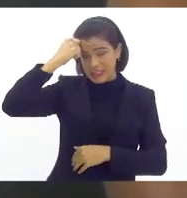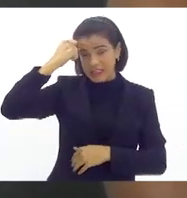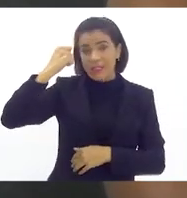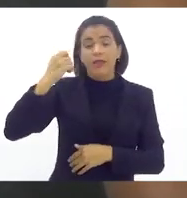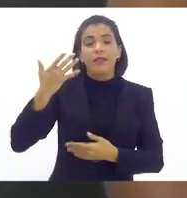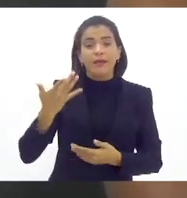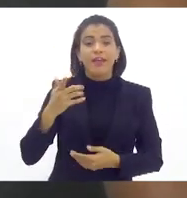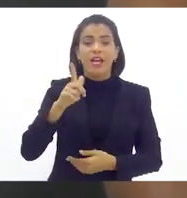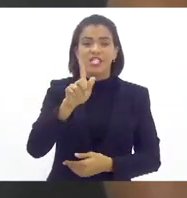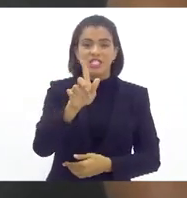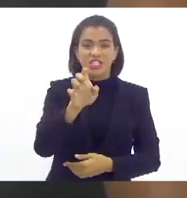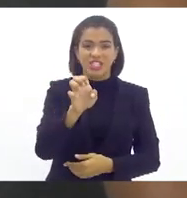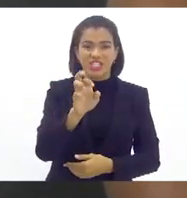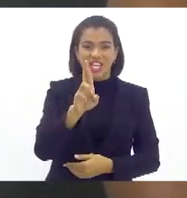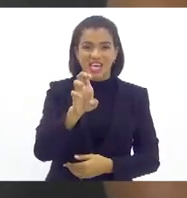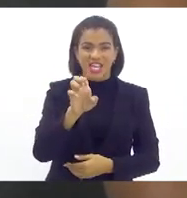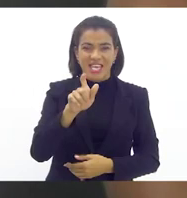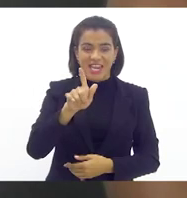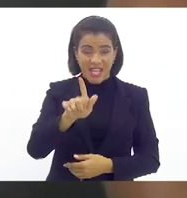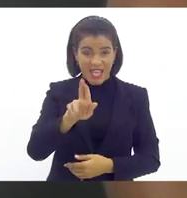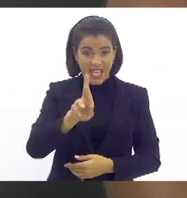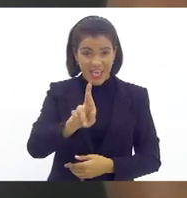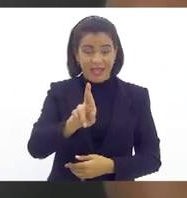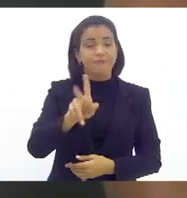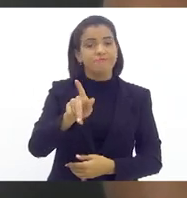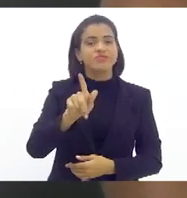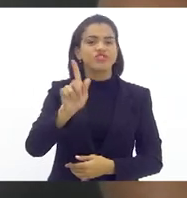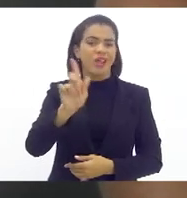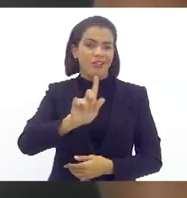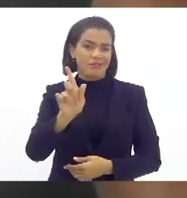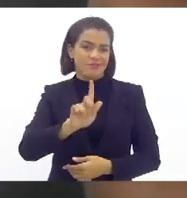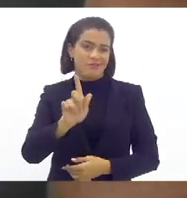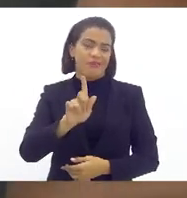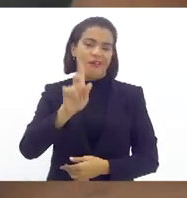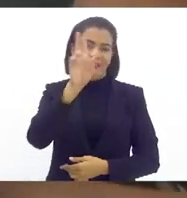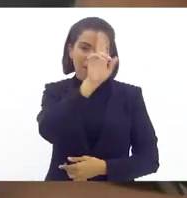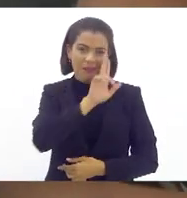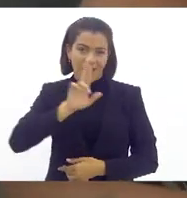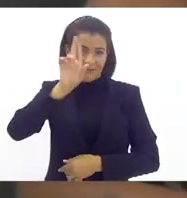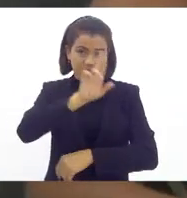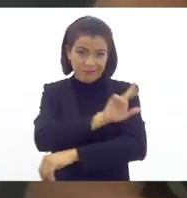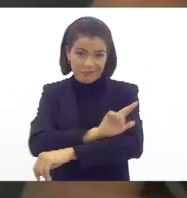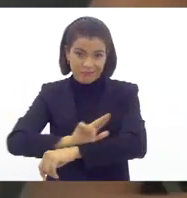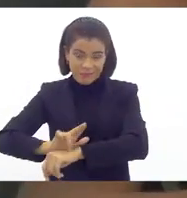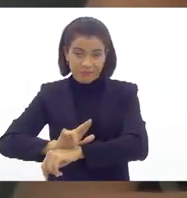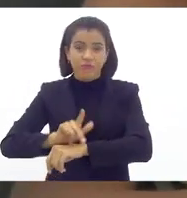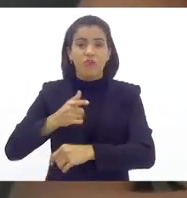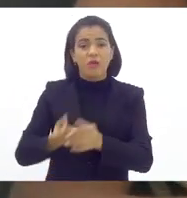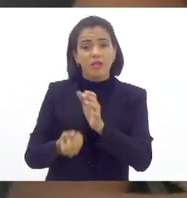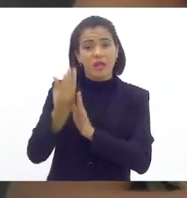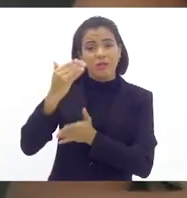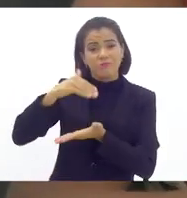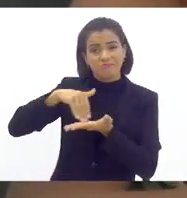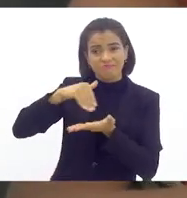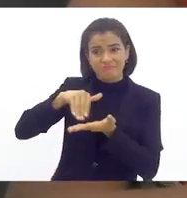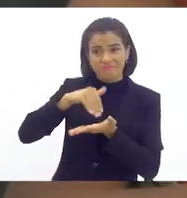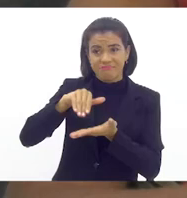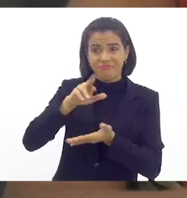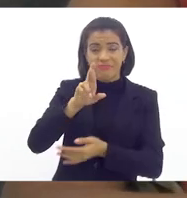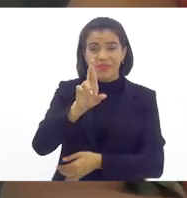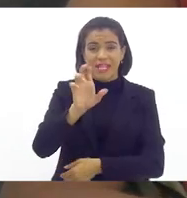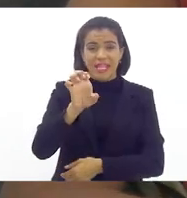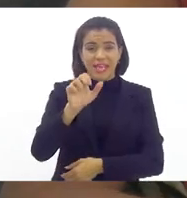a GERER, enquanto gerência de relações étnico-raciais, ela foi criada pelo secretário, a Renan Ferreirinha, em